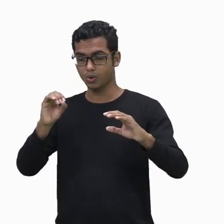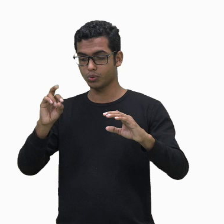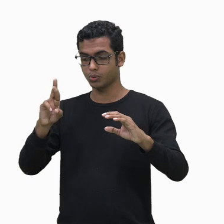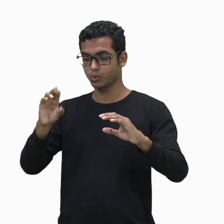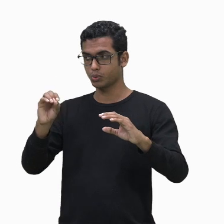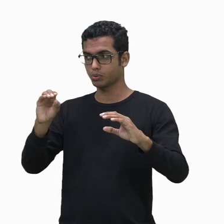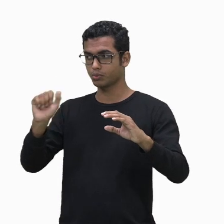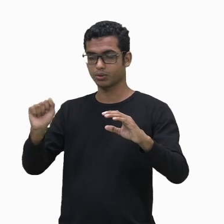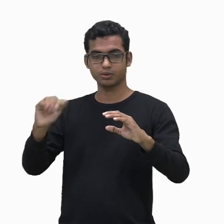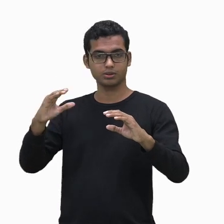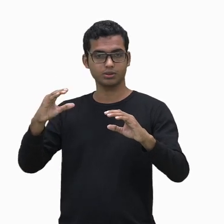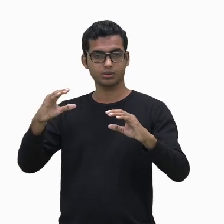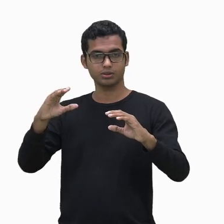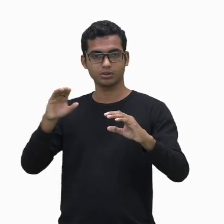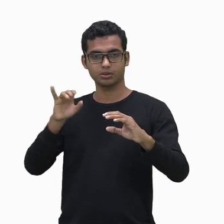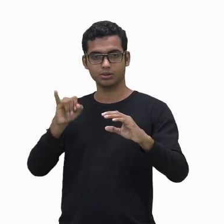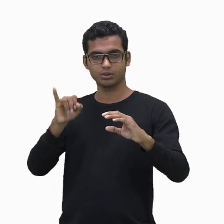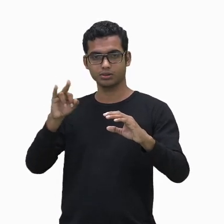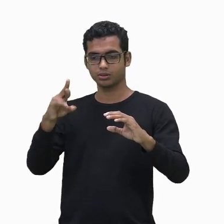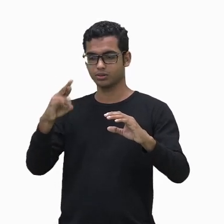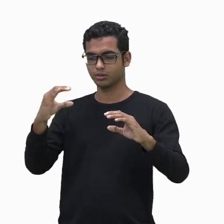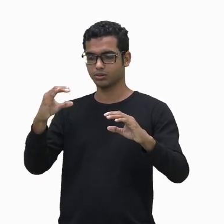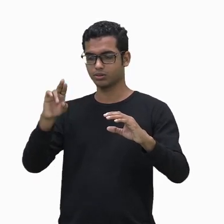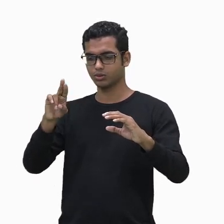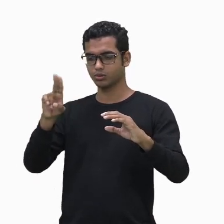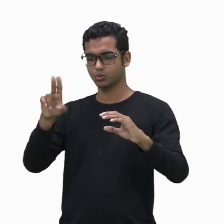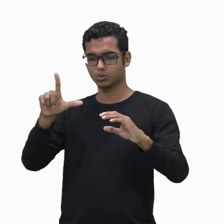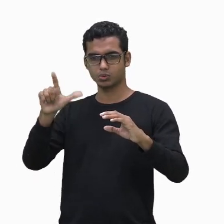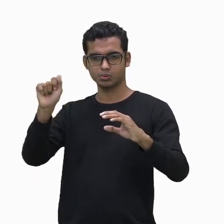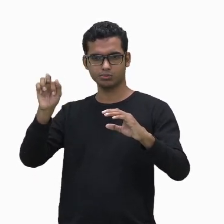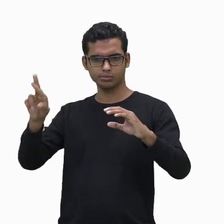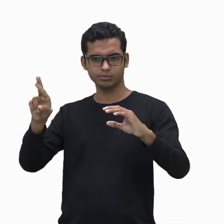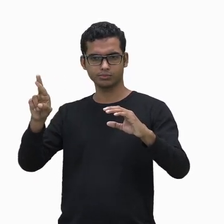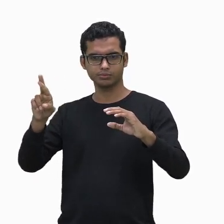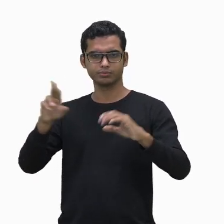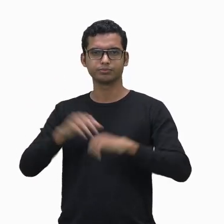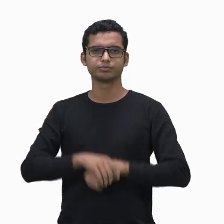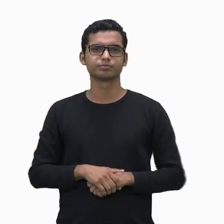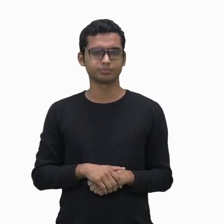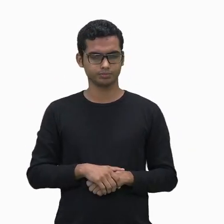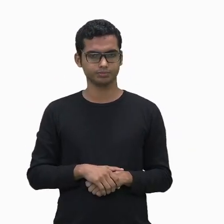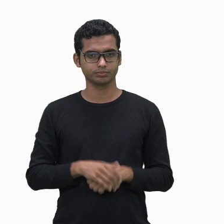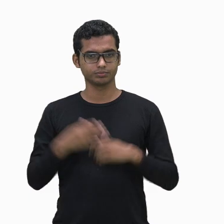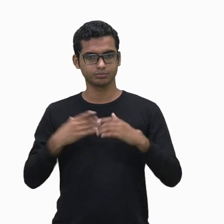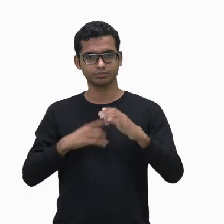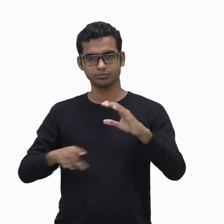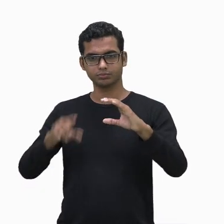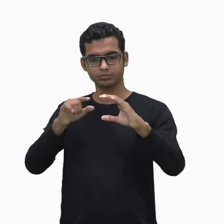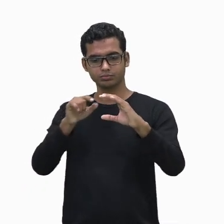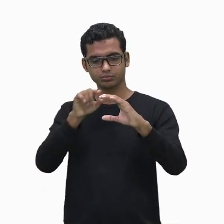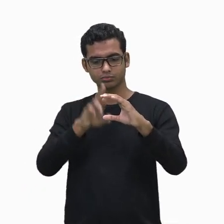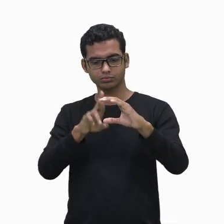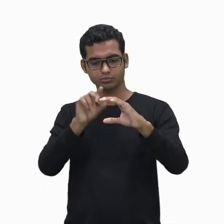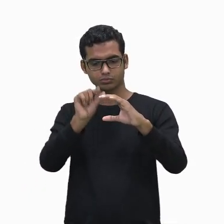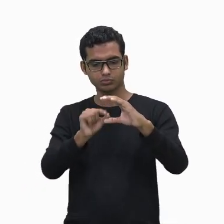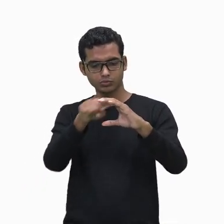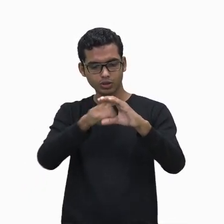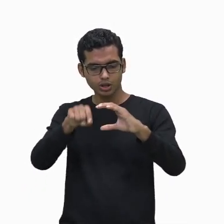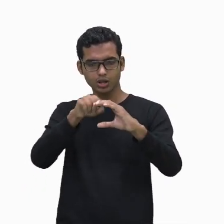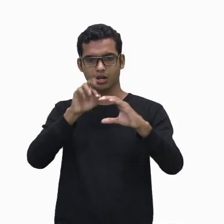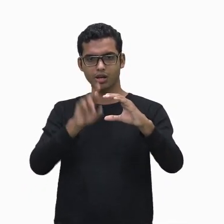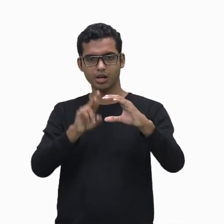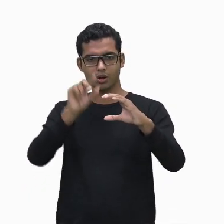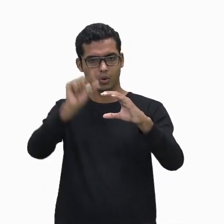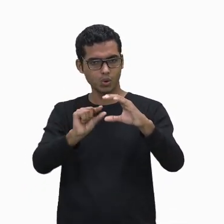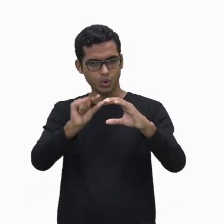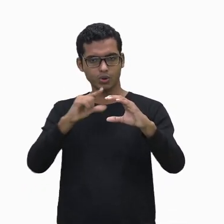aí, para ajudar a gente chama então o raio menor de R minúsculo, o raio maior de R